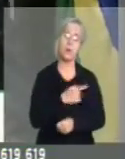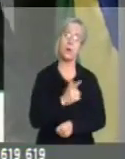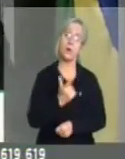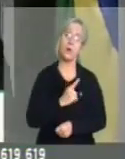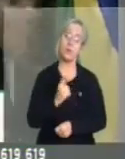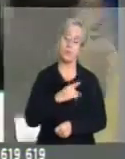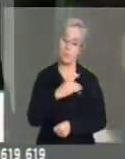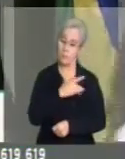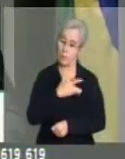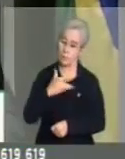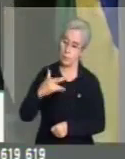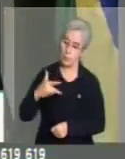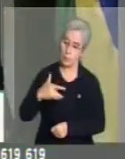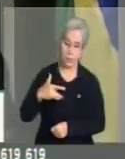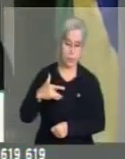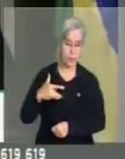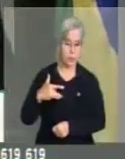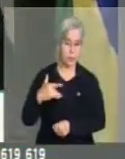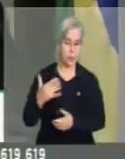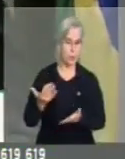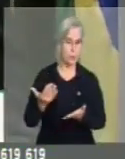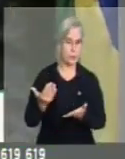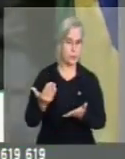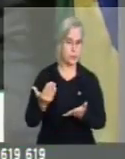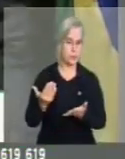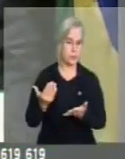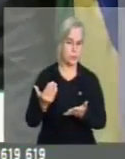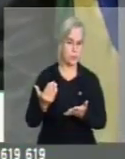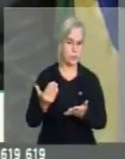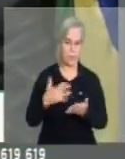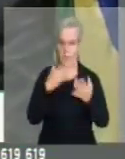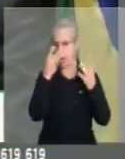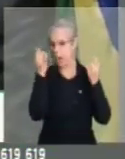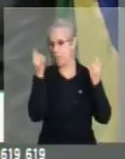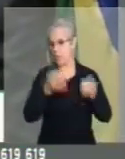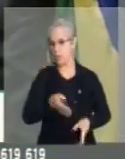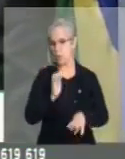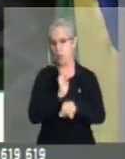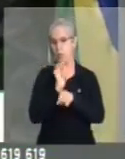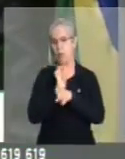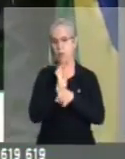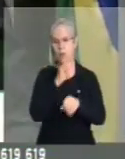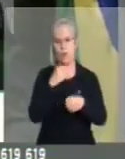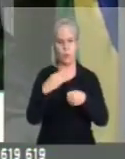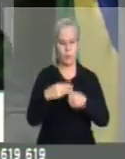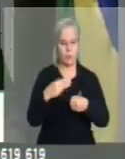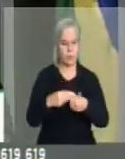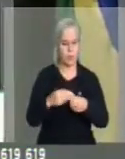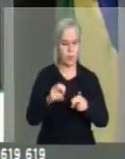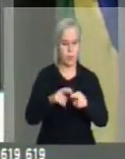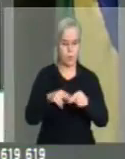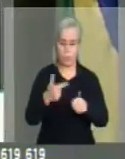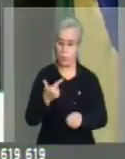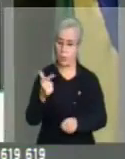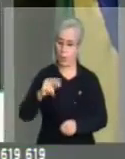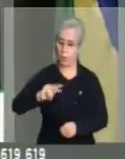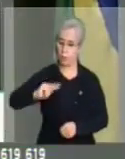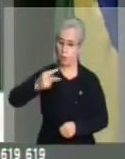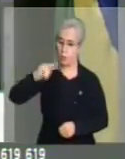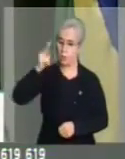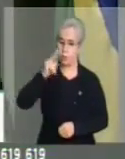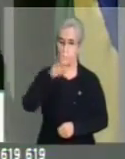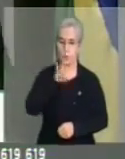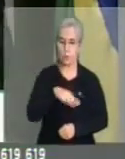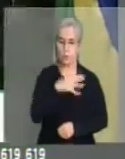nossa saúde num patamar de abandono dos estados e municípios por não termos reajustado a tabela do